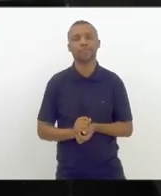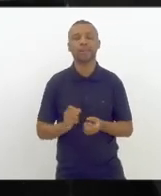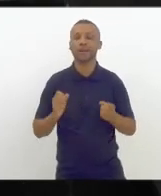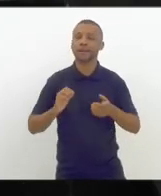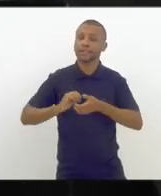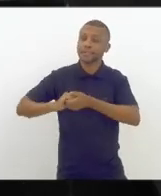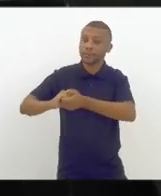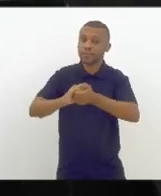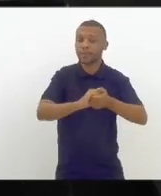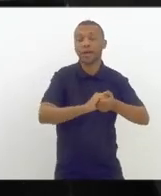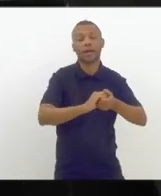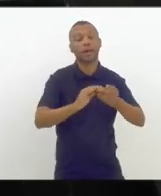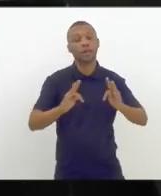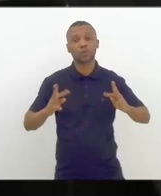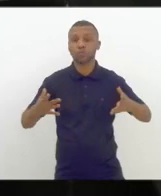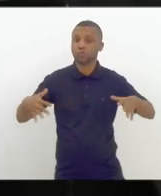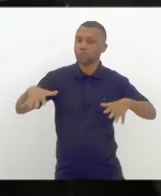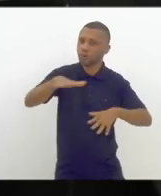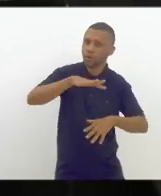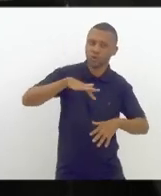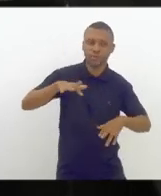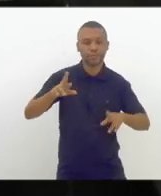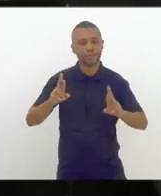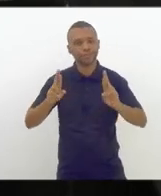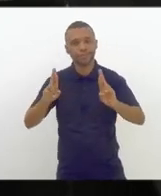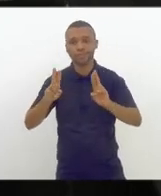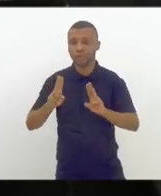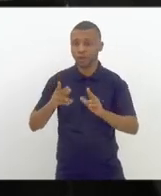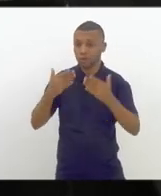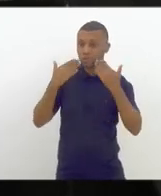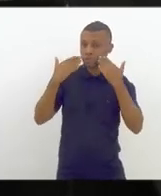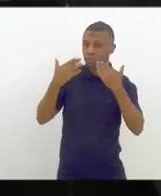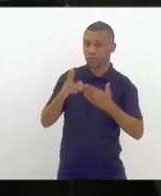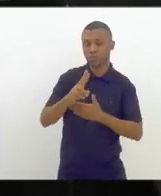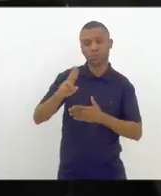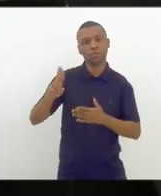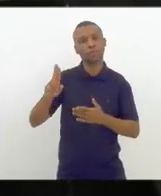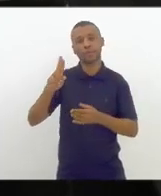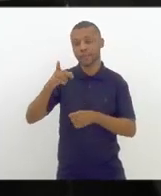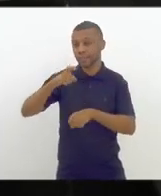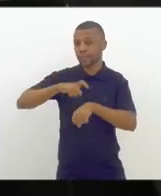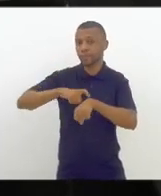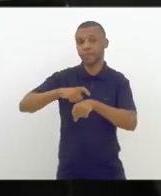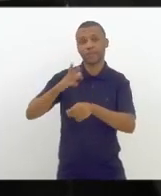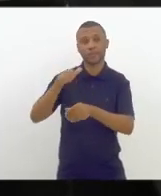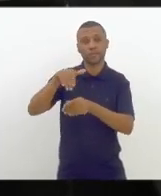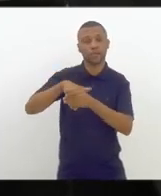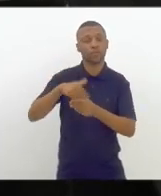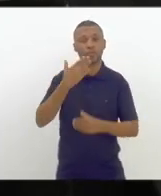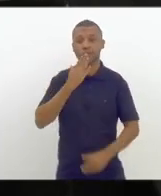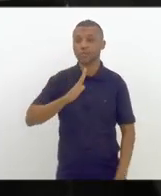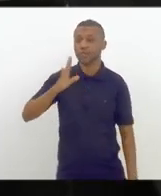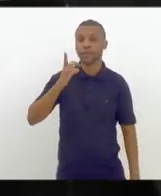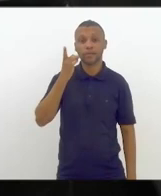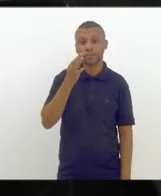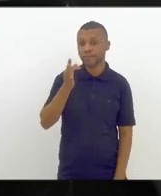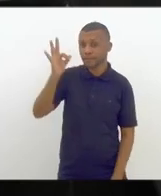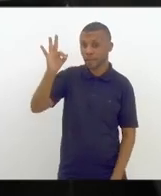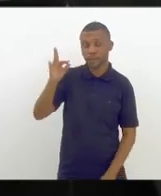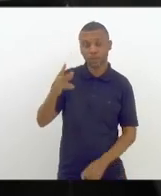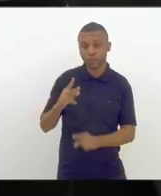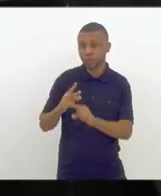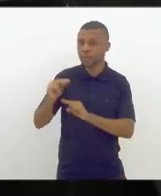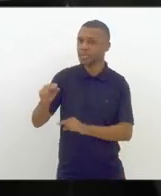colocaram seus nomes à disposição neste pleito de 2022. Fui candidato a deputado federal, não fui